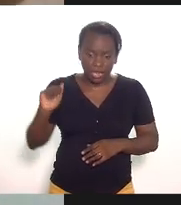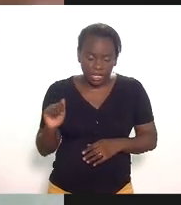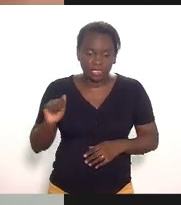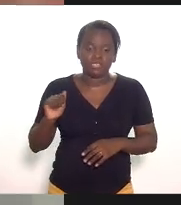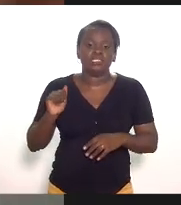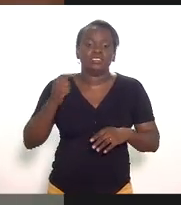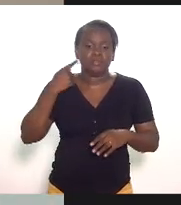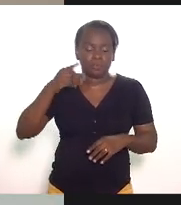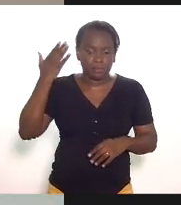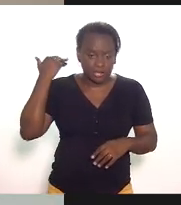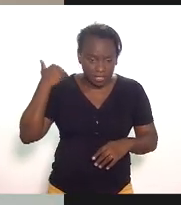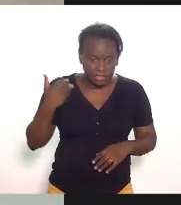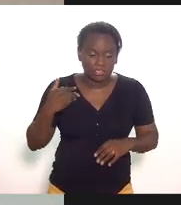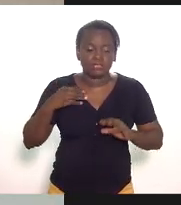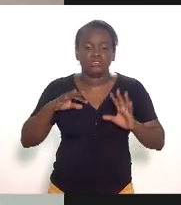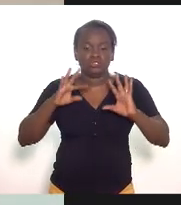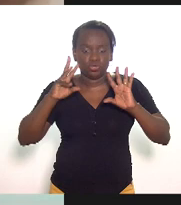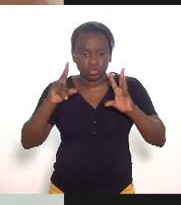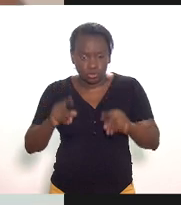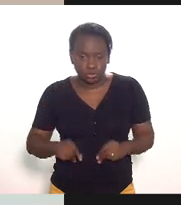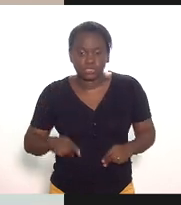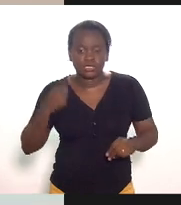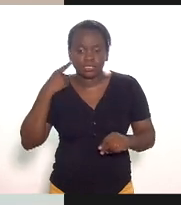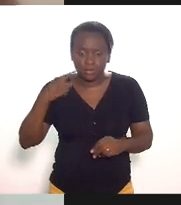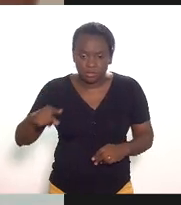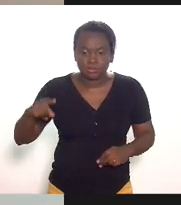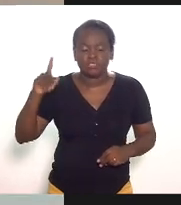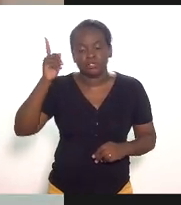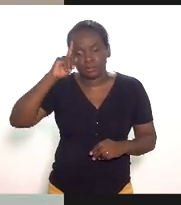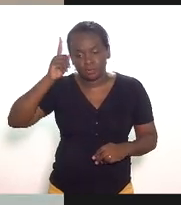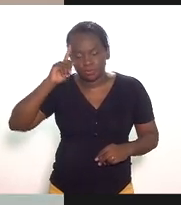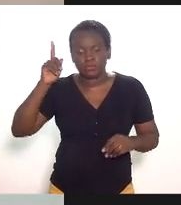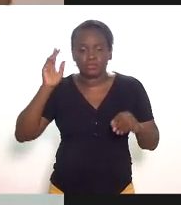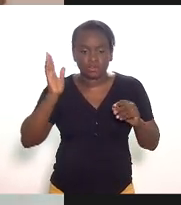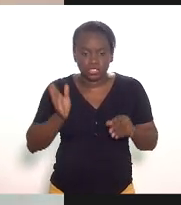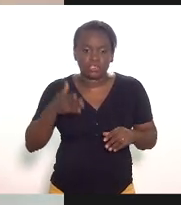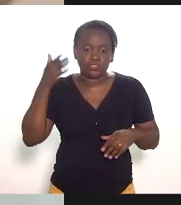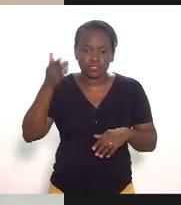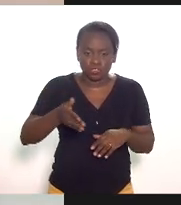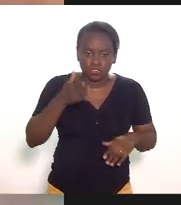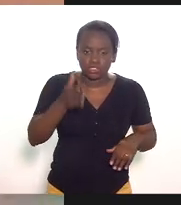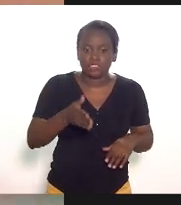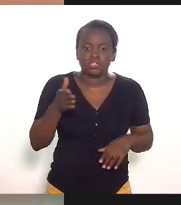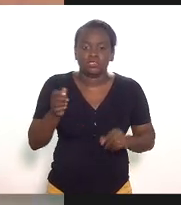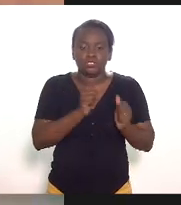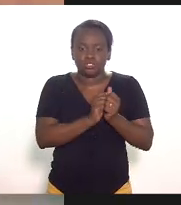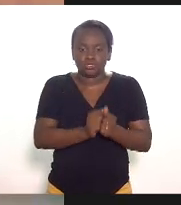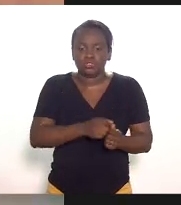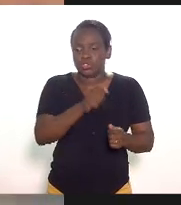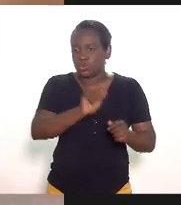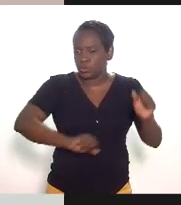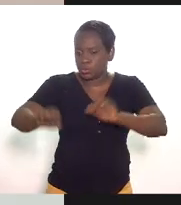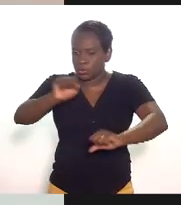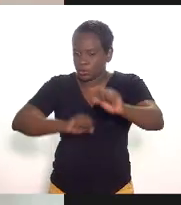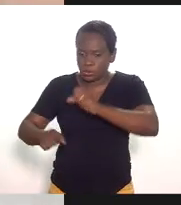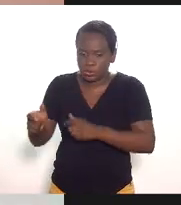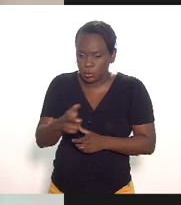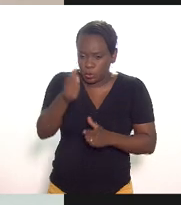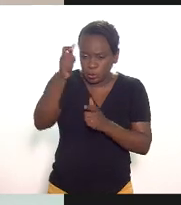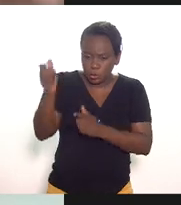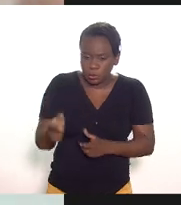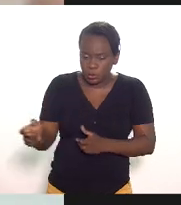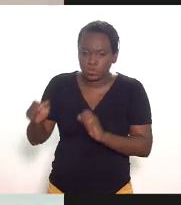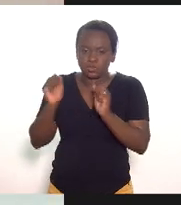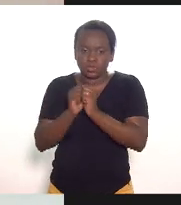na semana passada. Então, todos os dias da semana passada, eu coloquei o equipamento e fui para o campo de batalha, junto